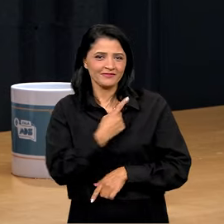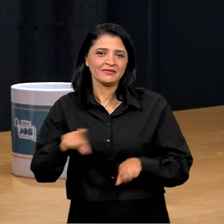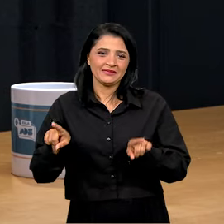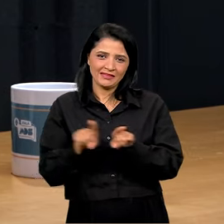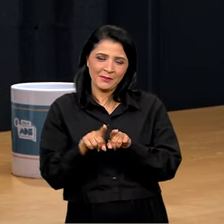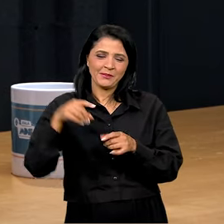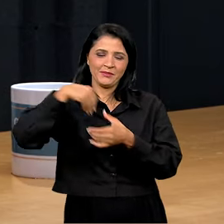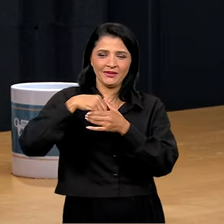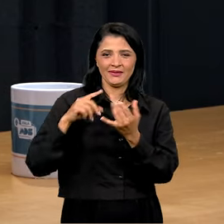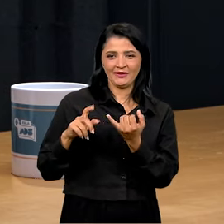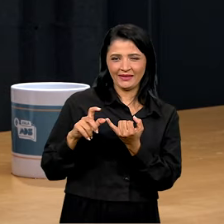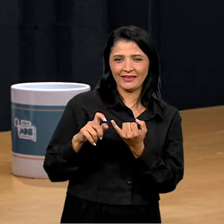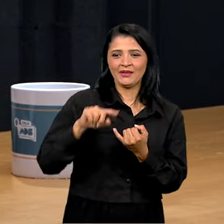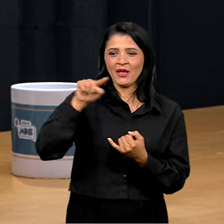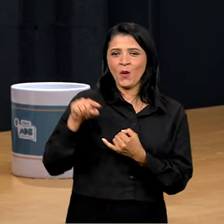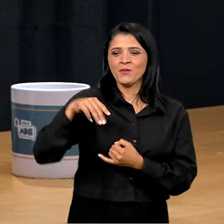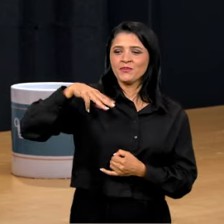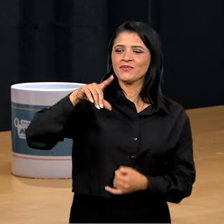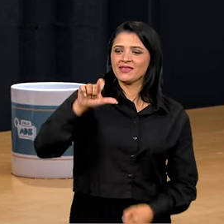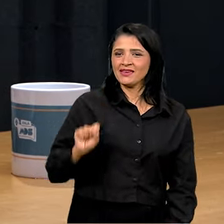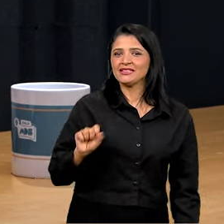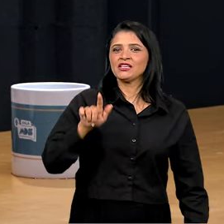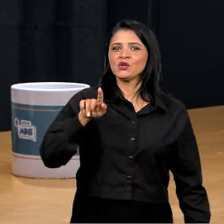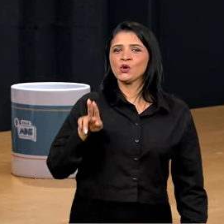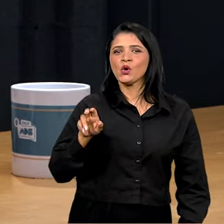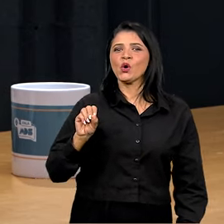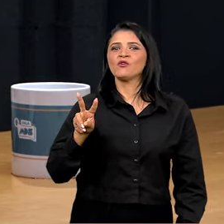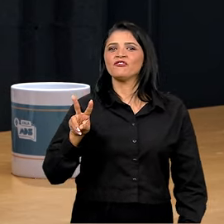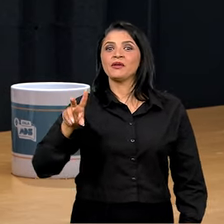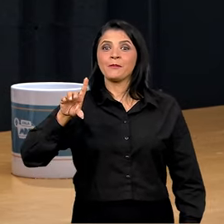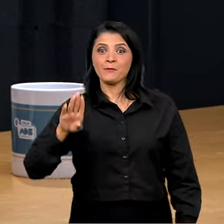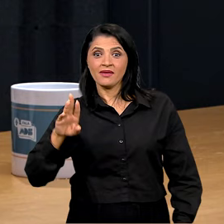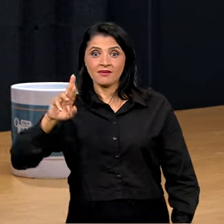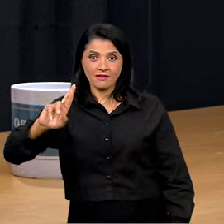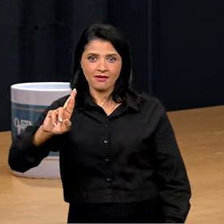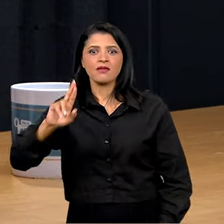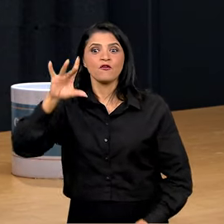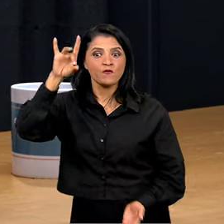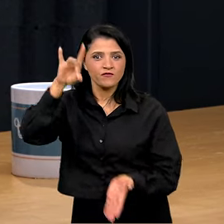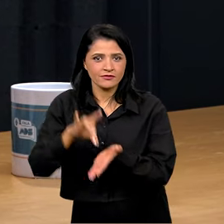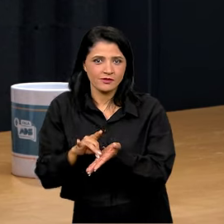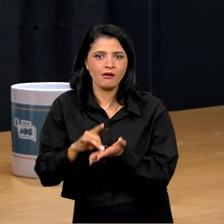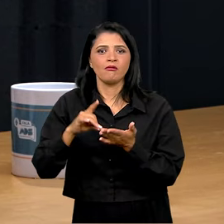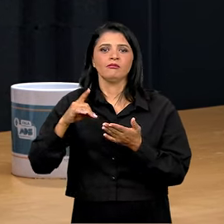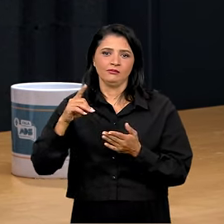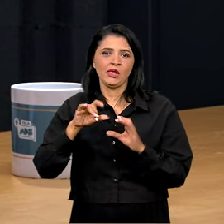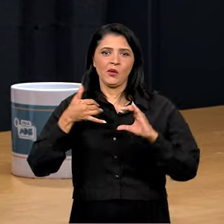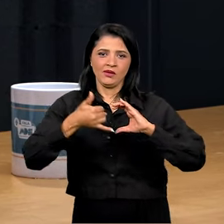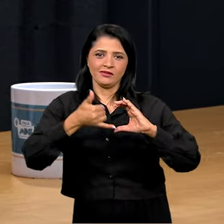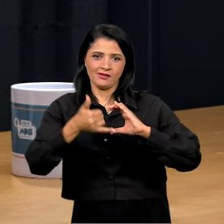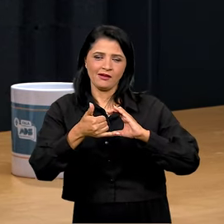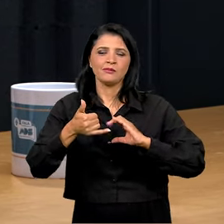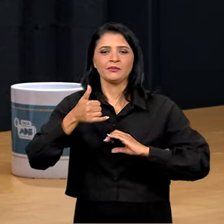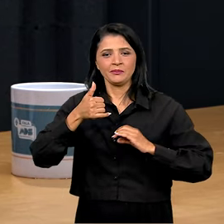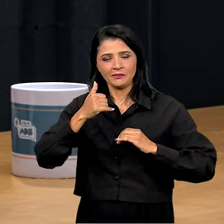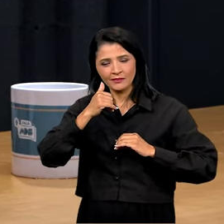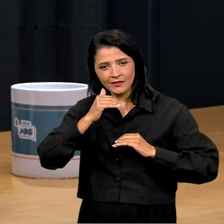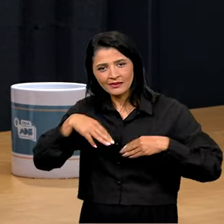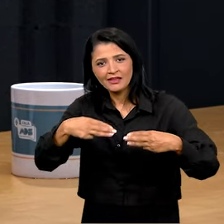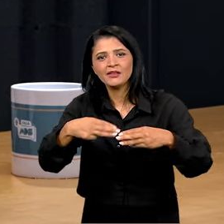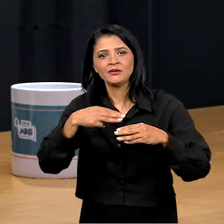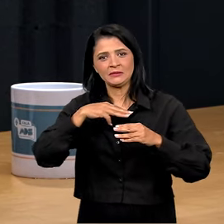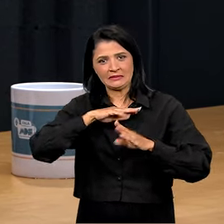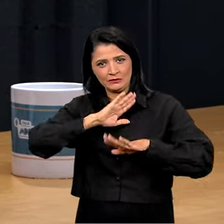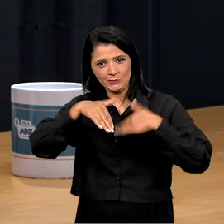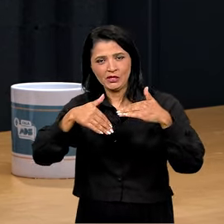também estamos no Instagram no @md goov BR no canal oficial do WhatsApp Ministério do Desenvolvimento